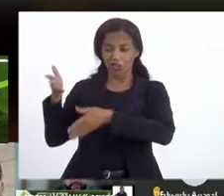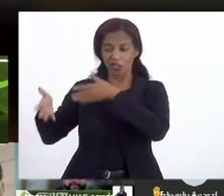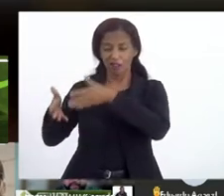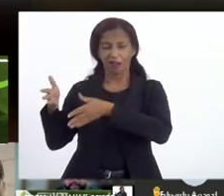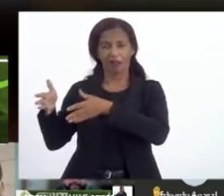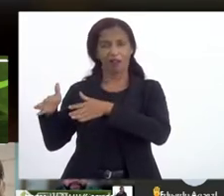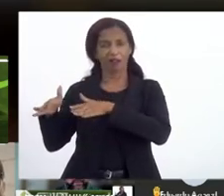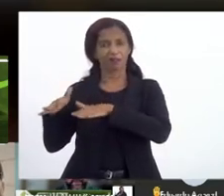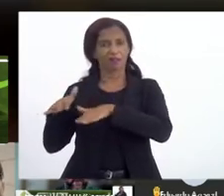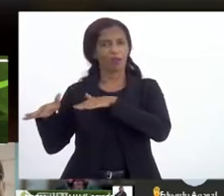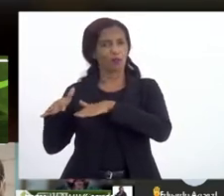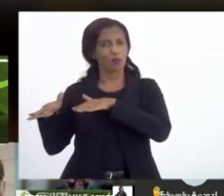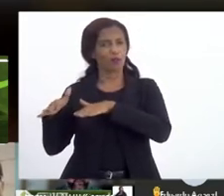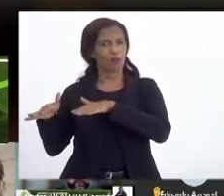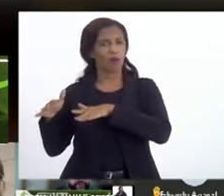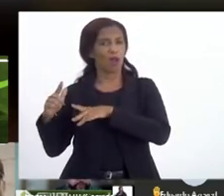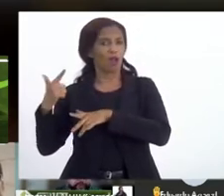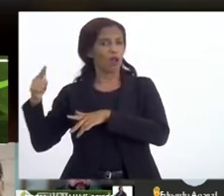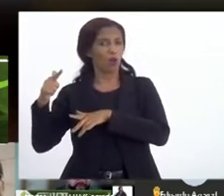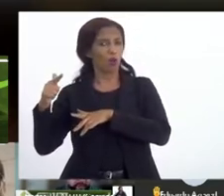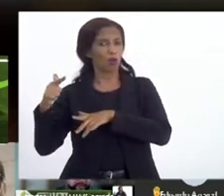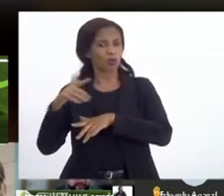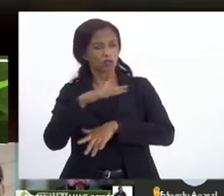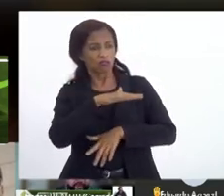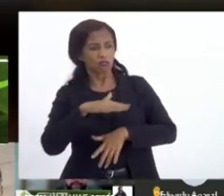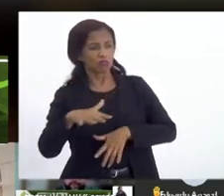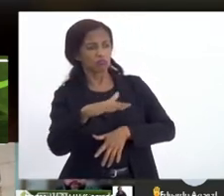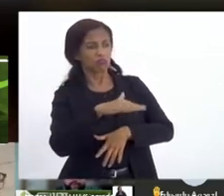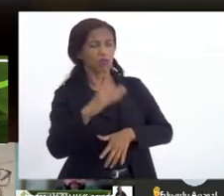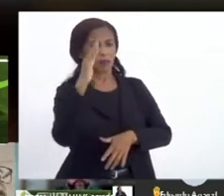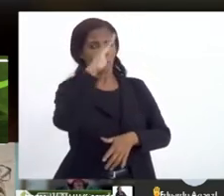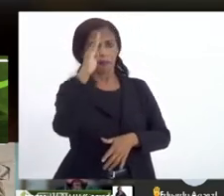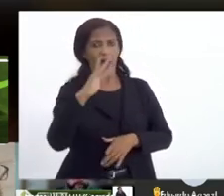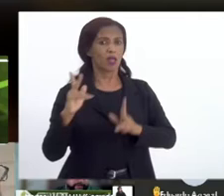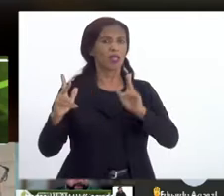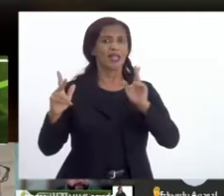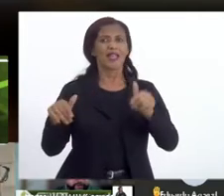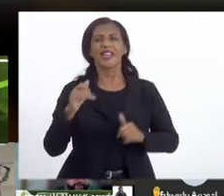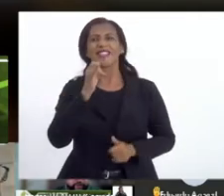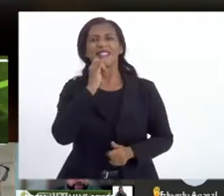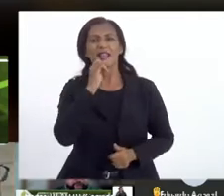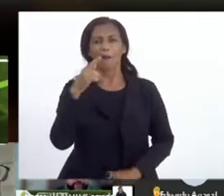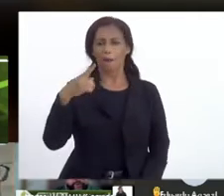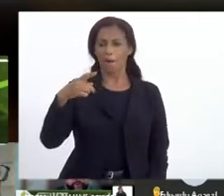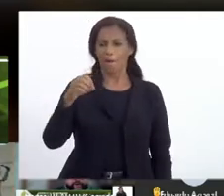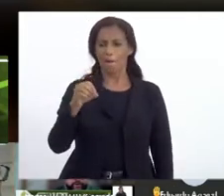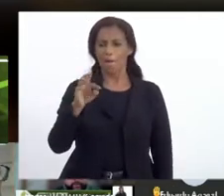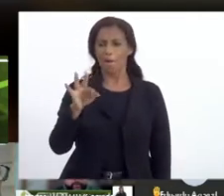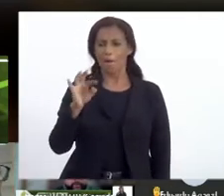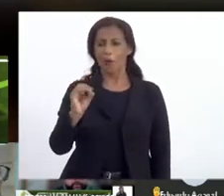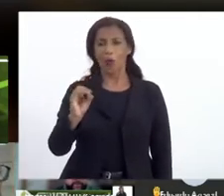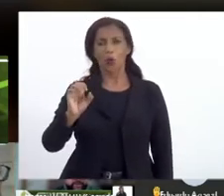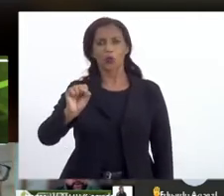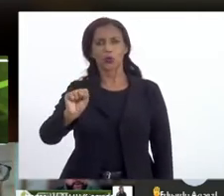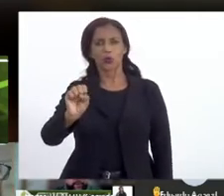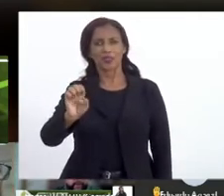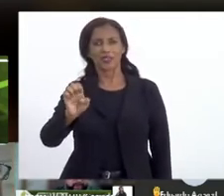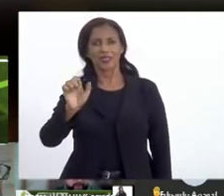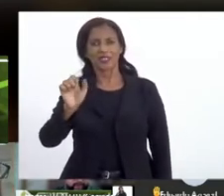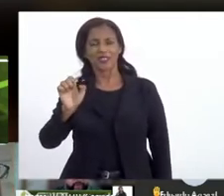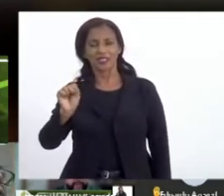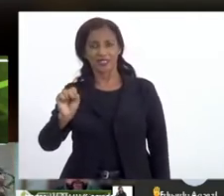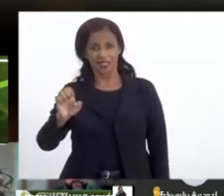aí, similares a outras regiões do Brasil, como o Porto Seguro. Porto Seguro, em 2018, movimentou